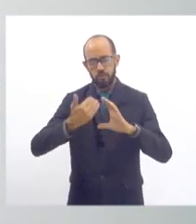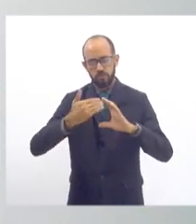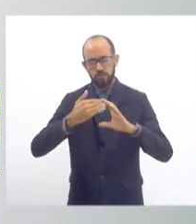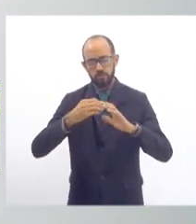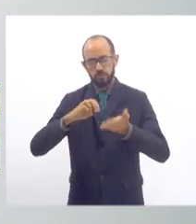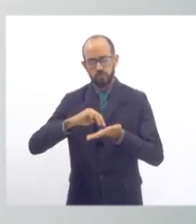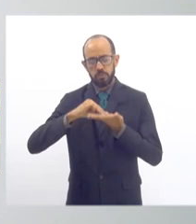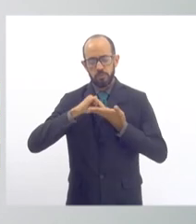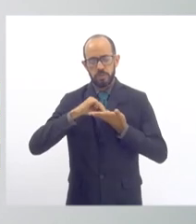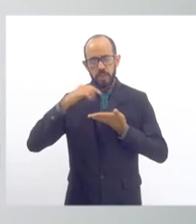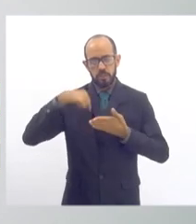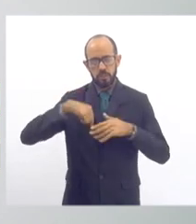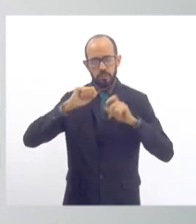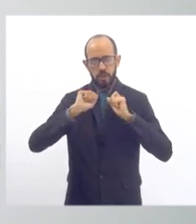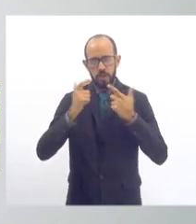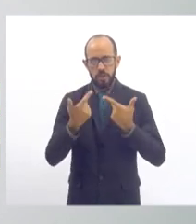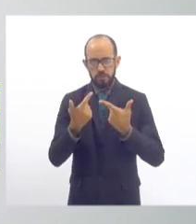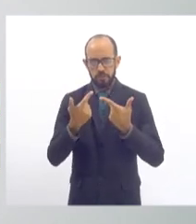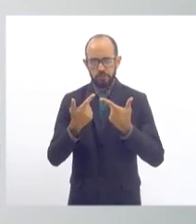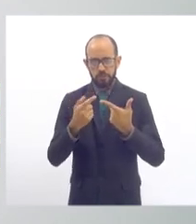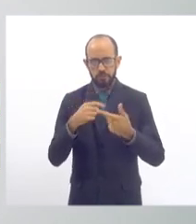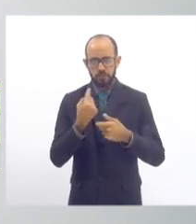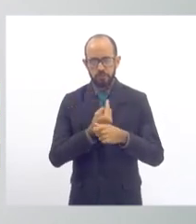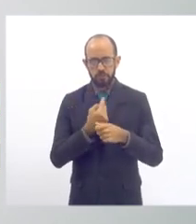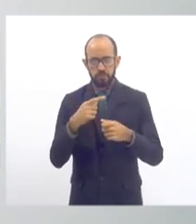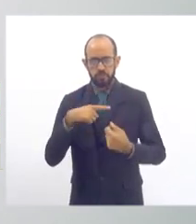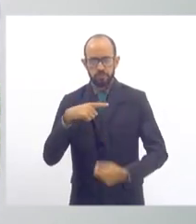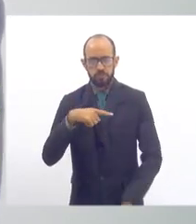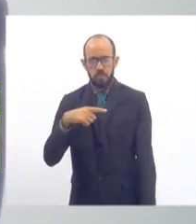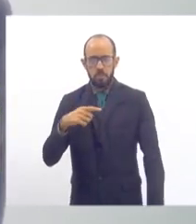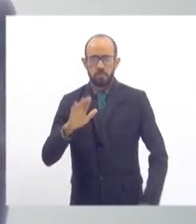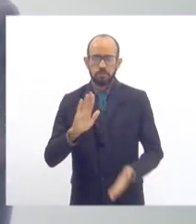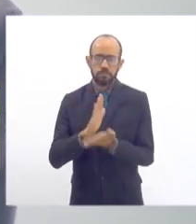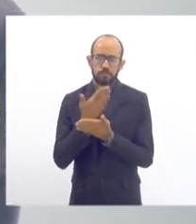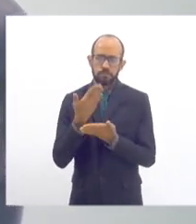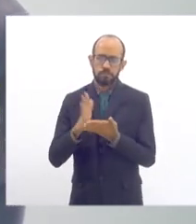para essa casa. E aí a gente tem algumas